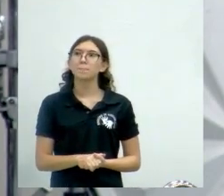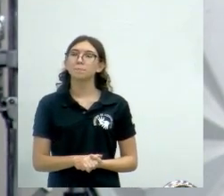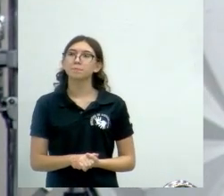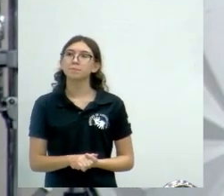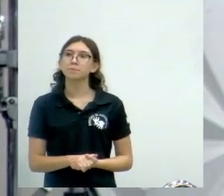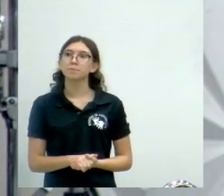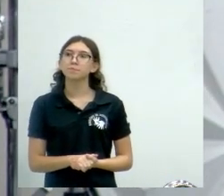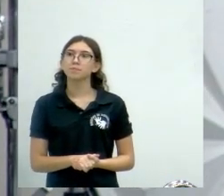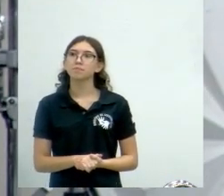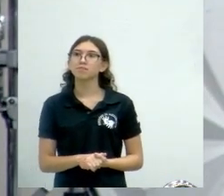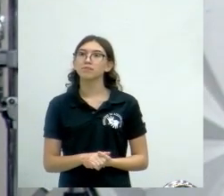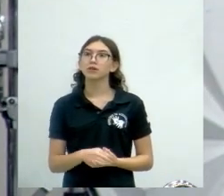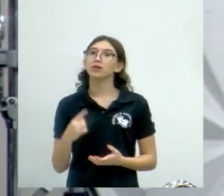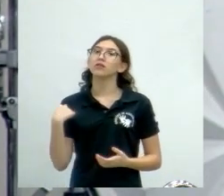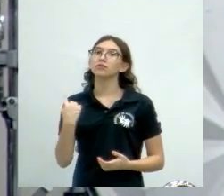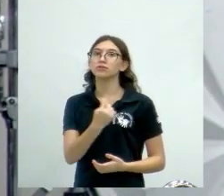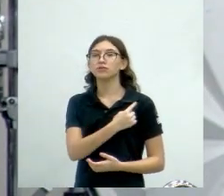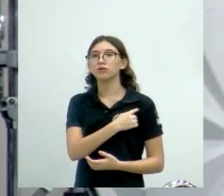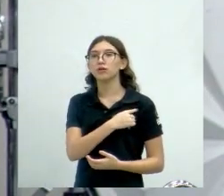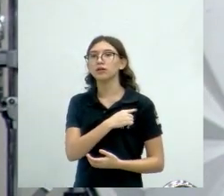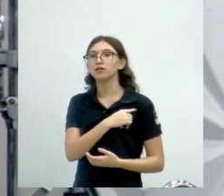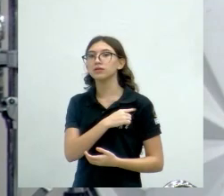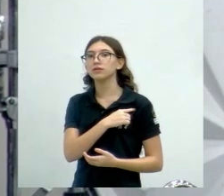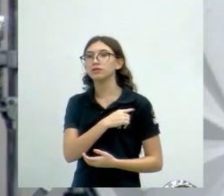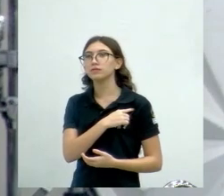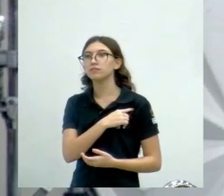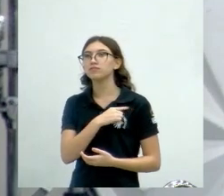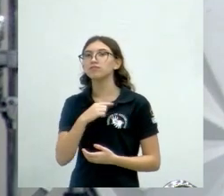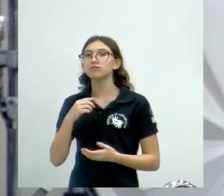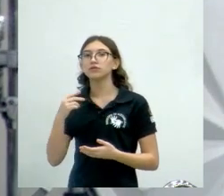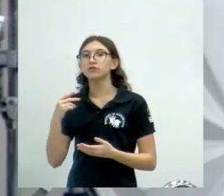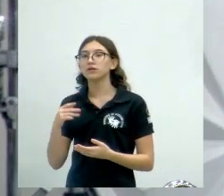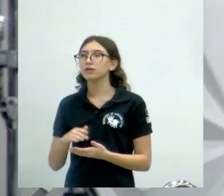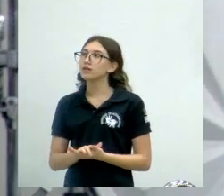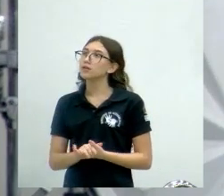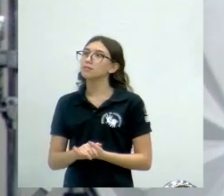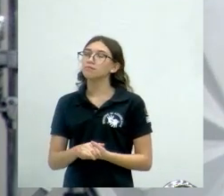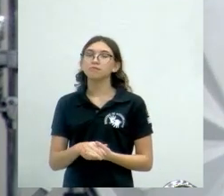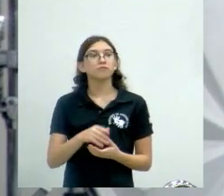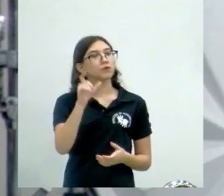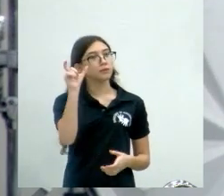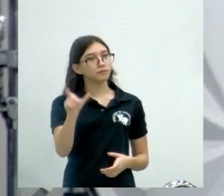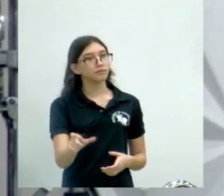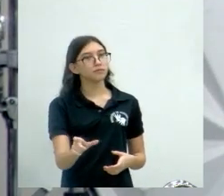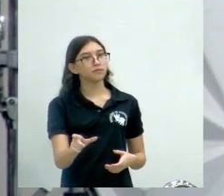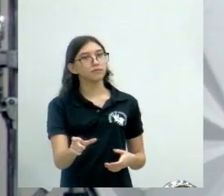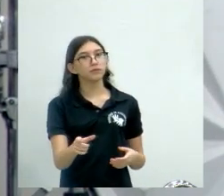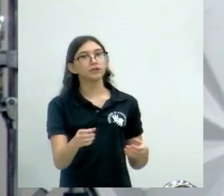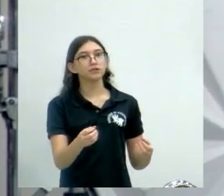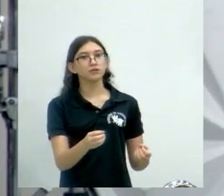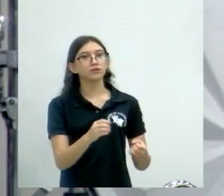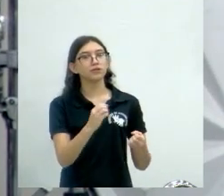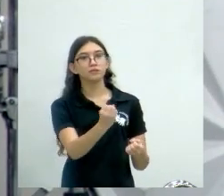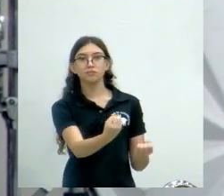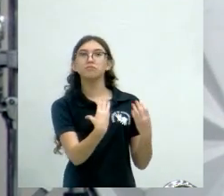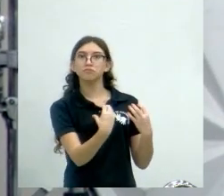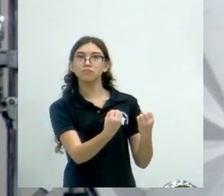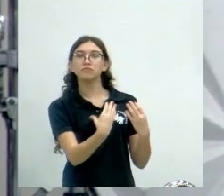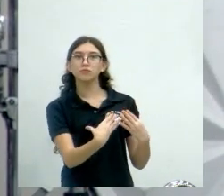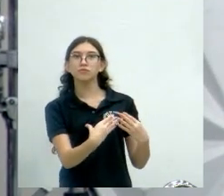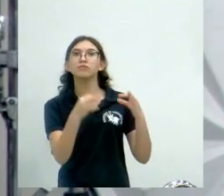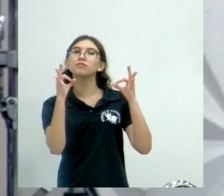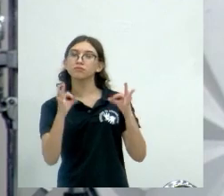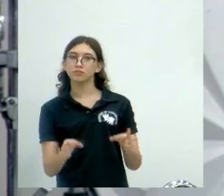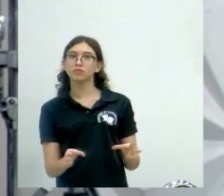ser corrigidos, sermos disciplinados para que a gente possa viver com caráter e a mente